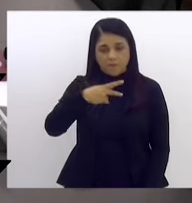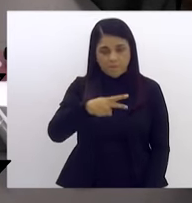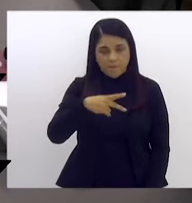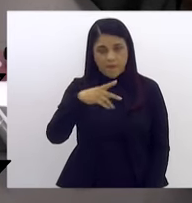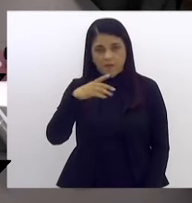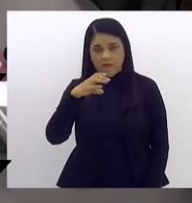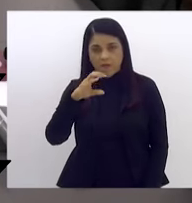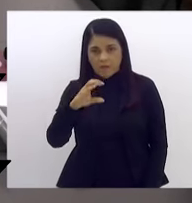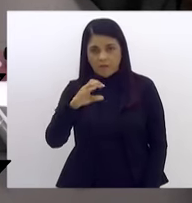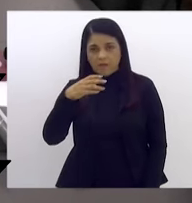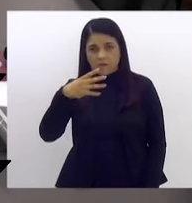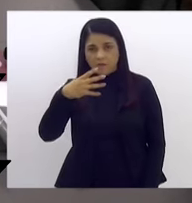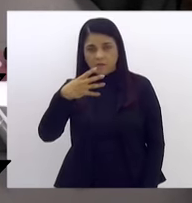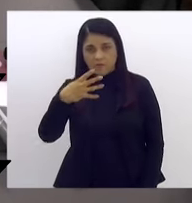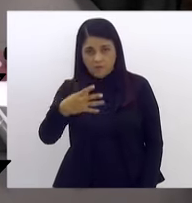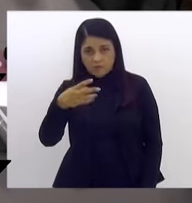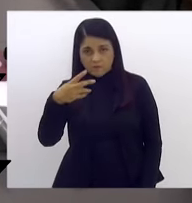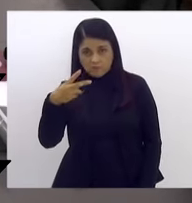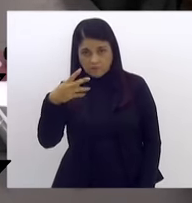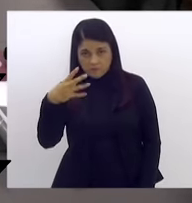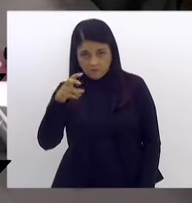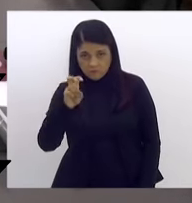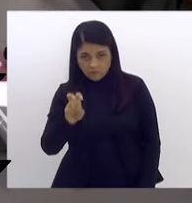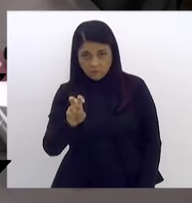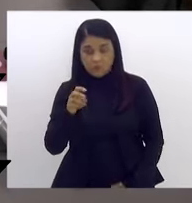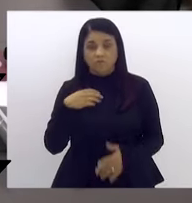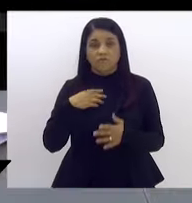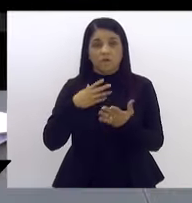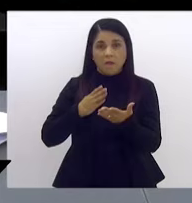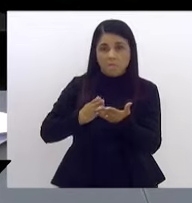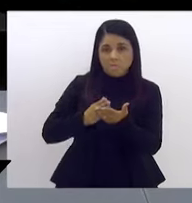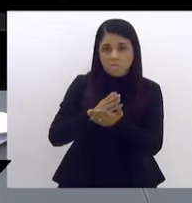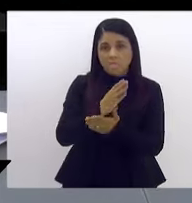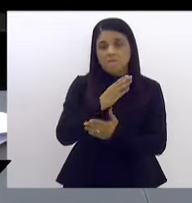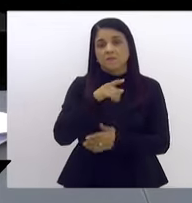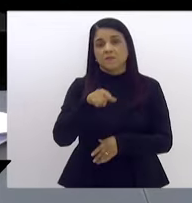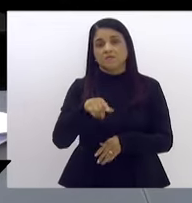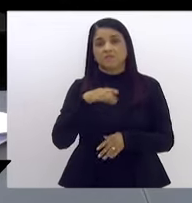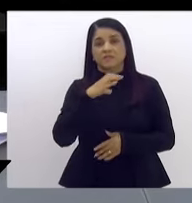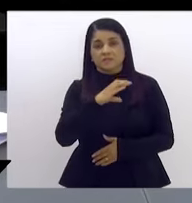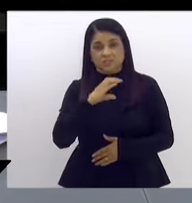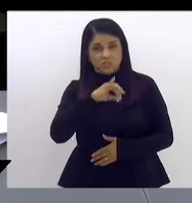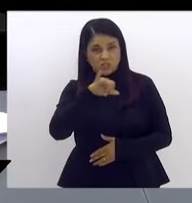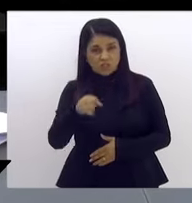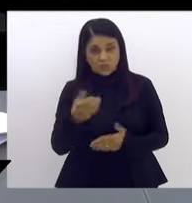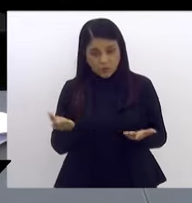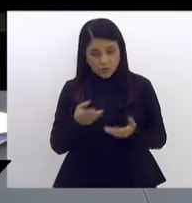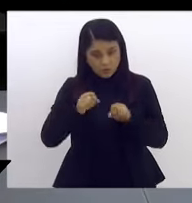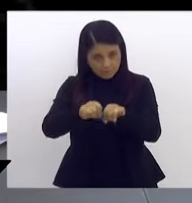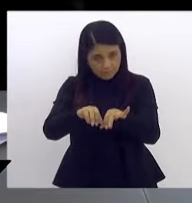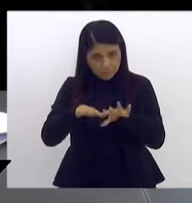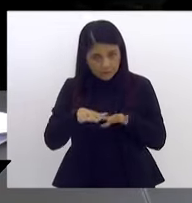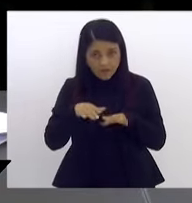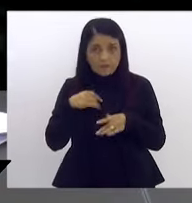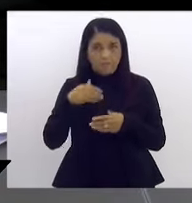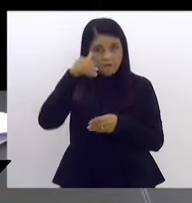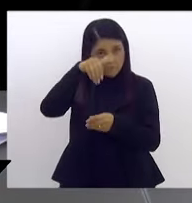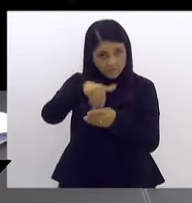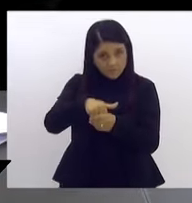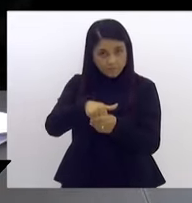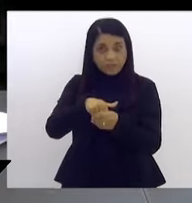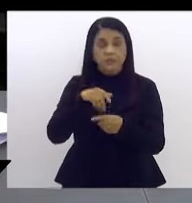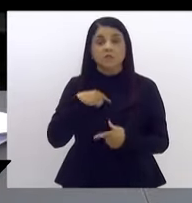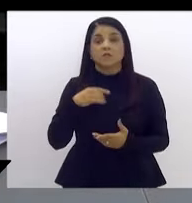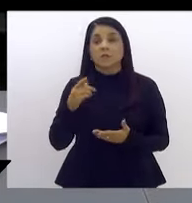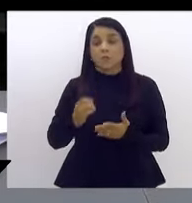ccj do Senado e hoje será aprovado pelo Plenário preveu um imposto seletivo